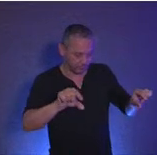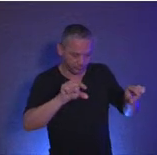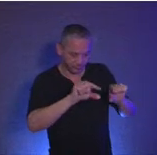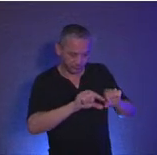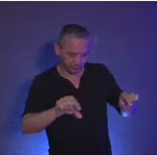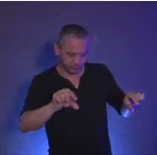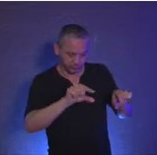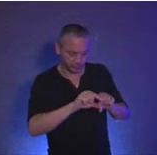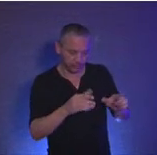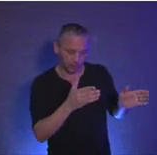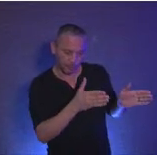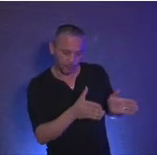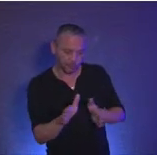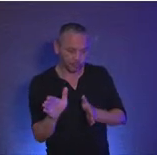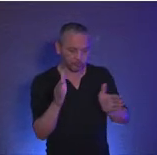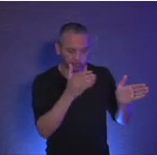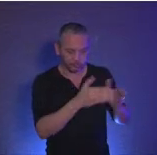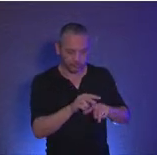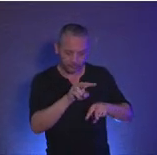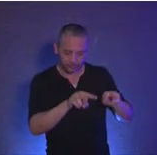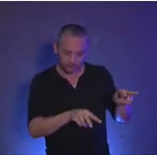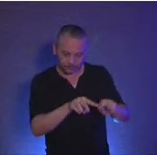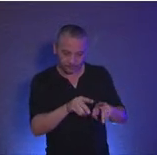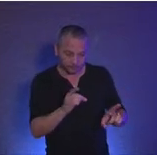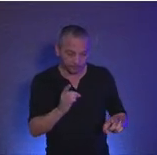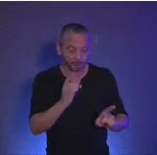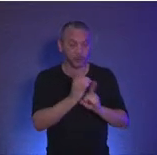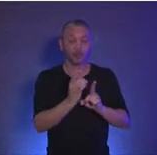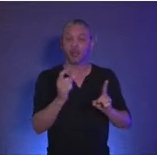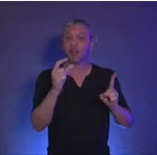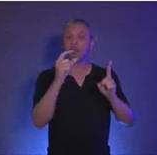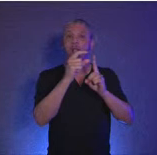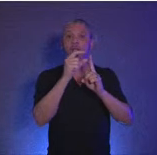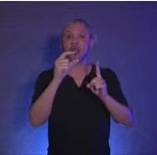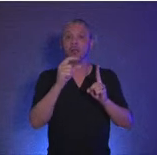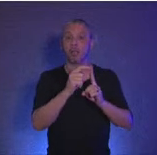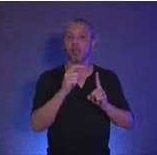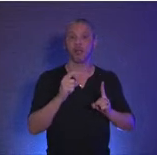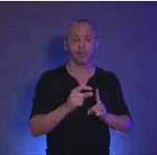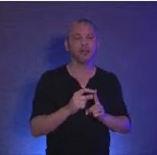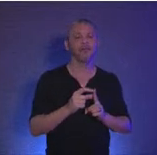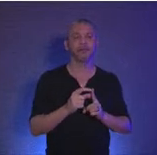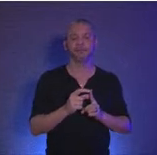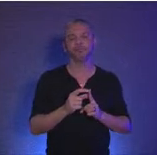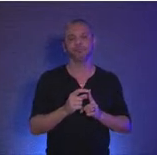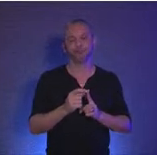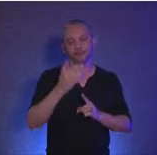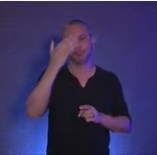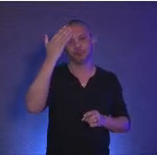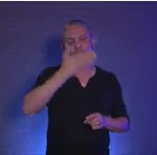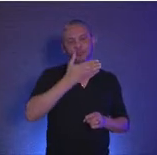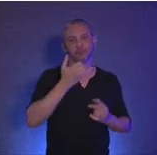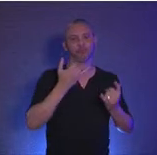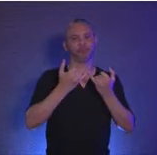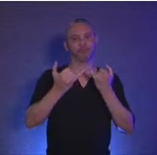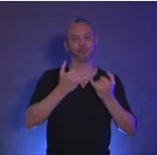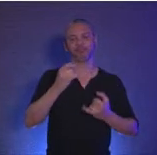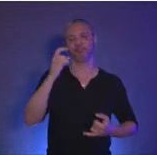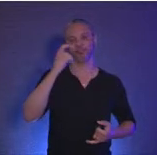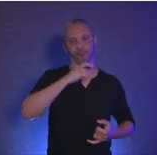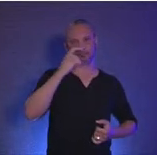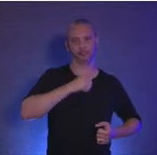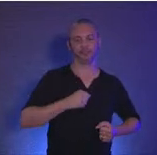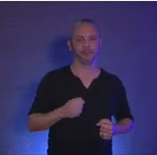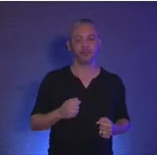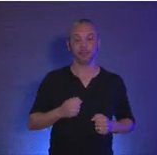analisa tudo o que foi dito nesses vídeos para encontrar algumas palavras-chave que podem indicar desinformação. Então, o bot aponta